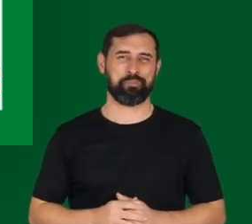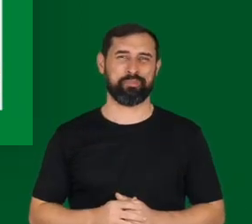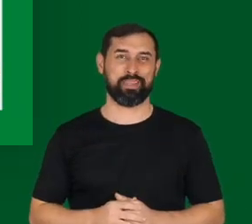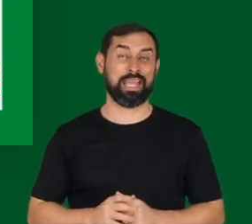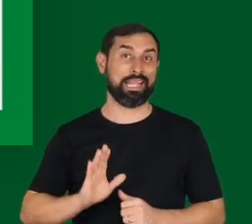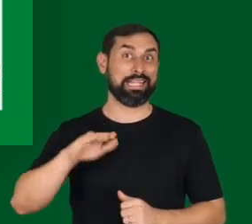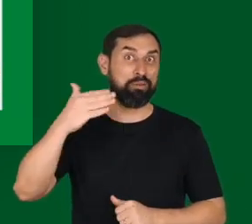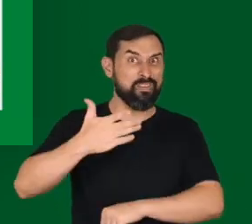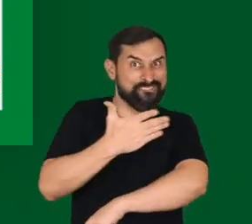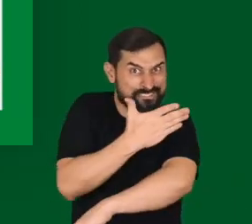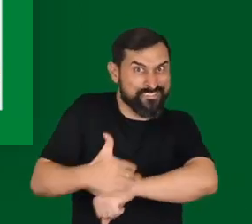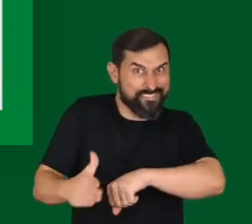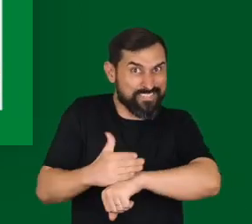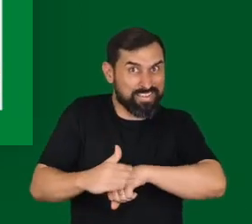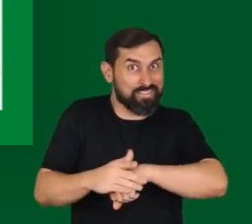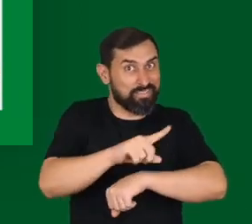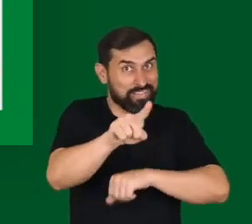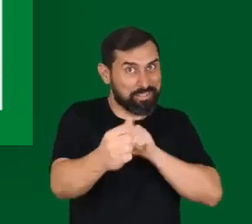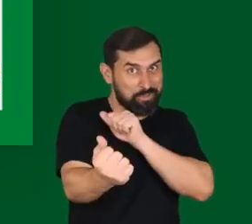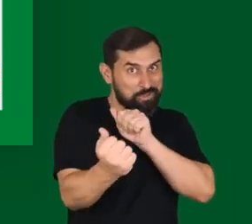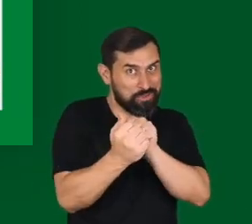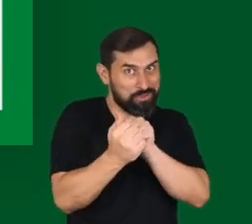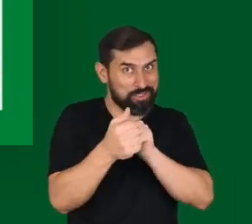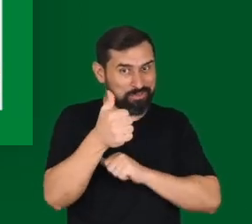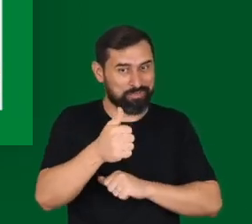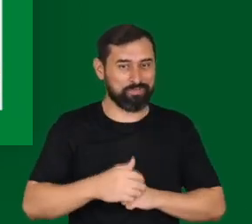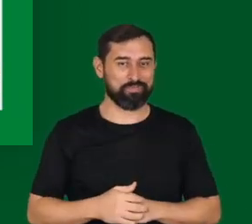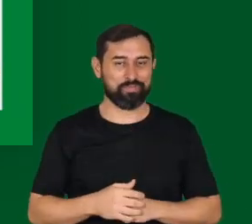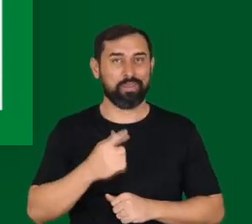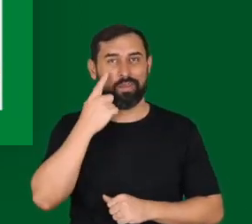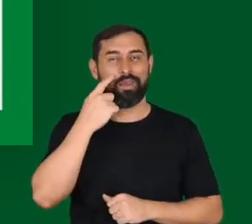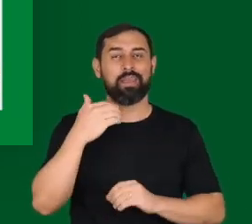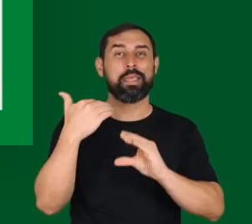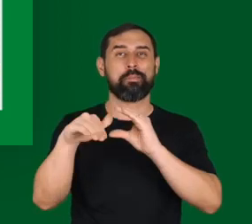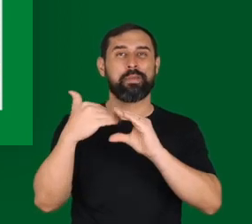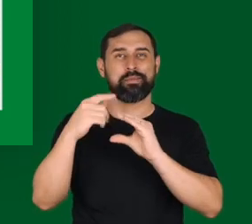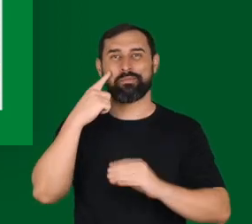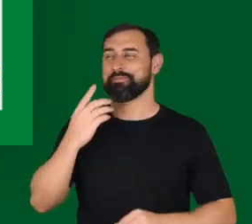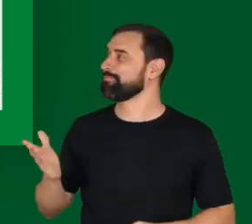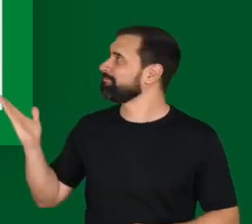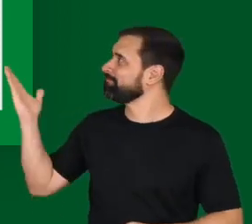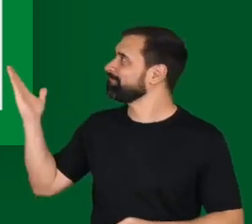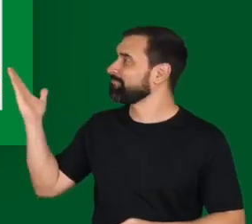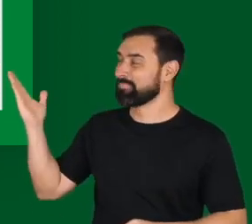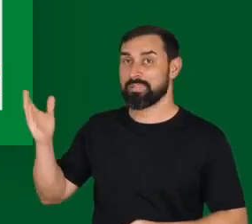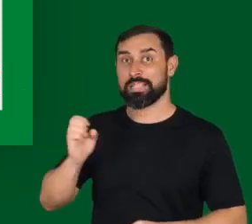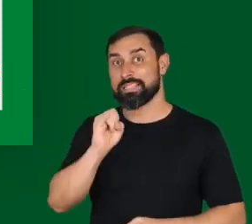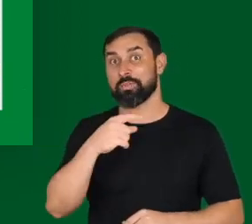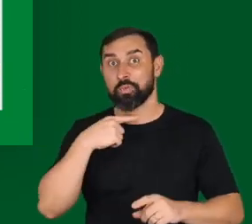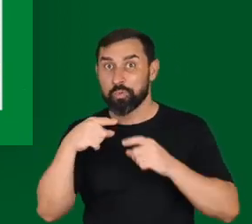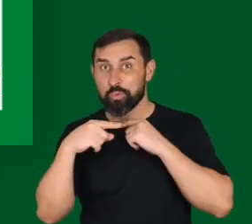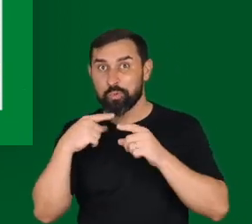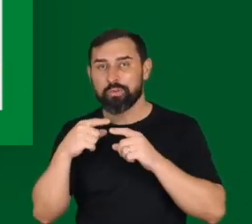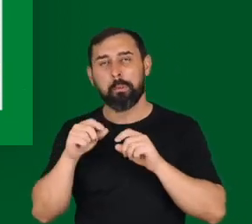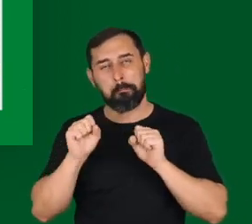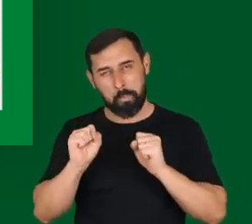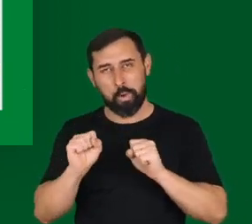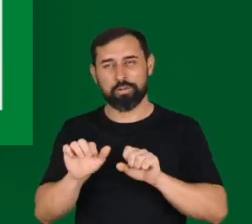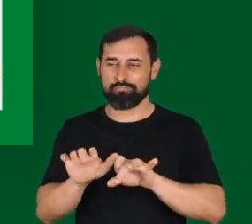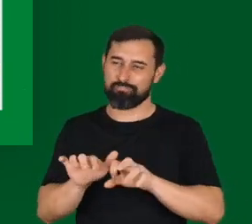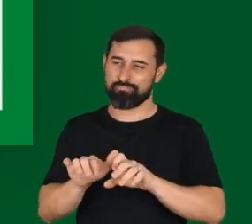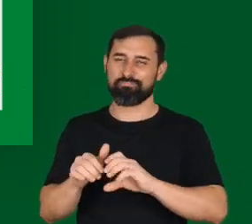na parte prática, estarei com vocês. Aqui eu deixei um e-mail do Nuedu, se vocês tiverem alguma dúvida,